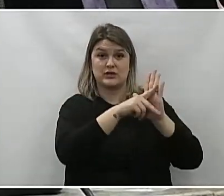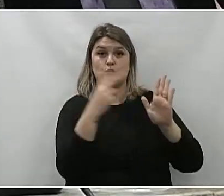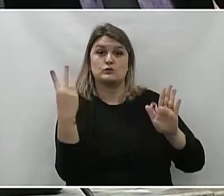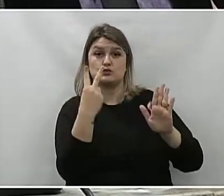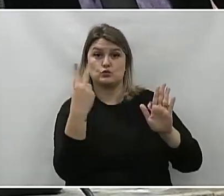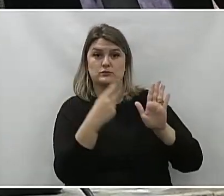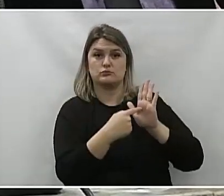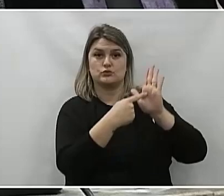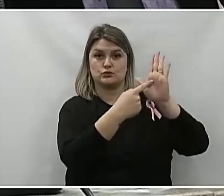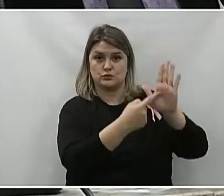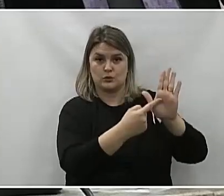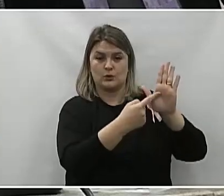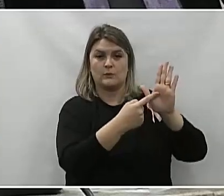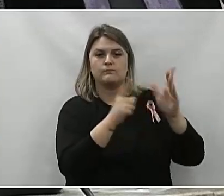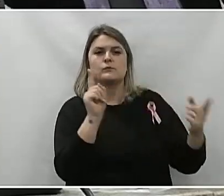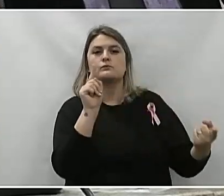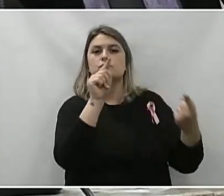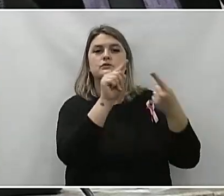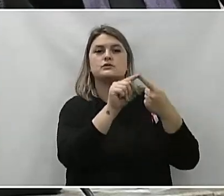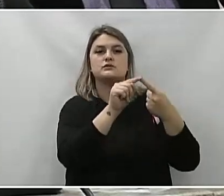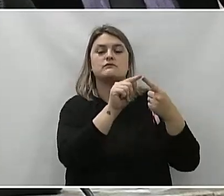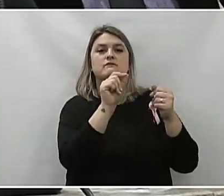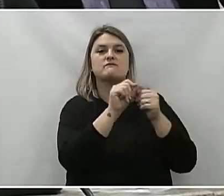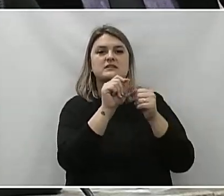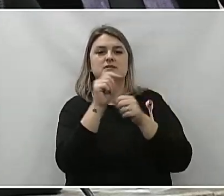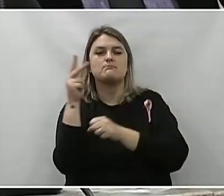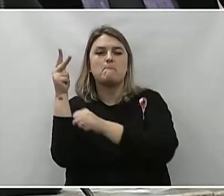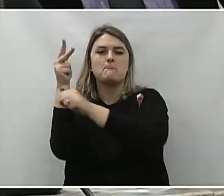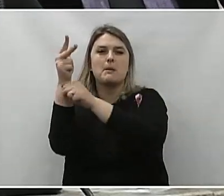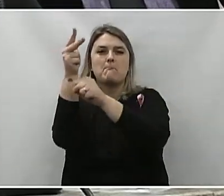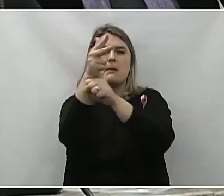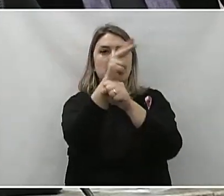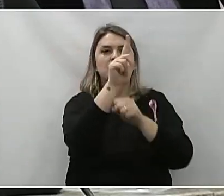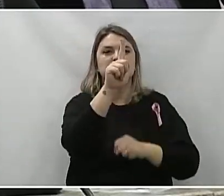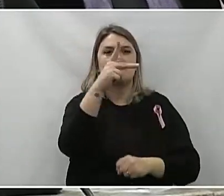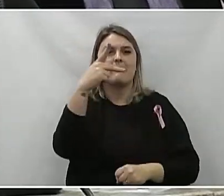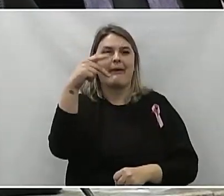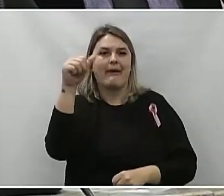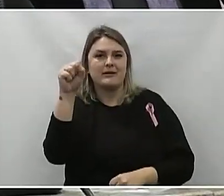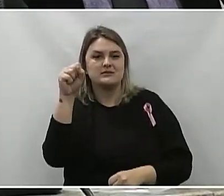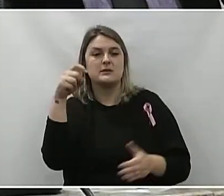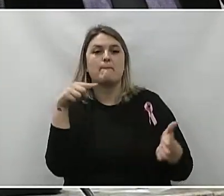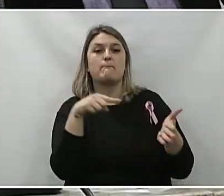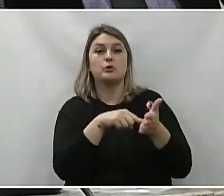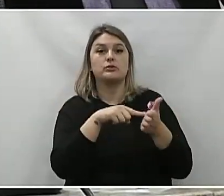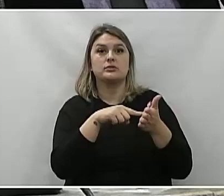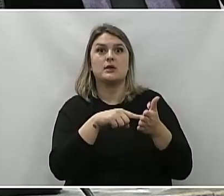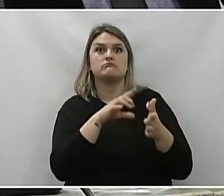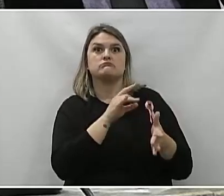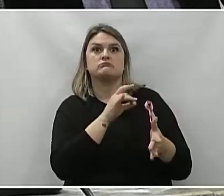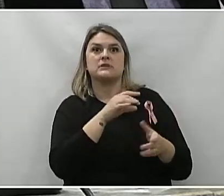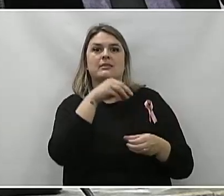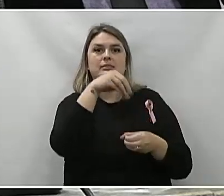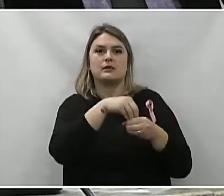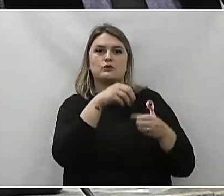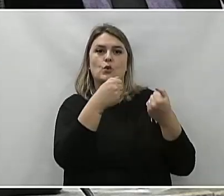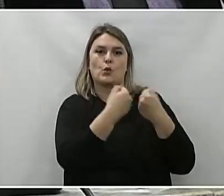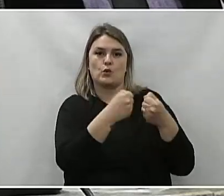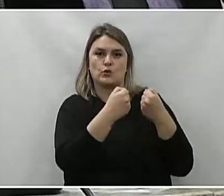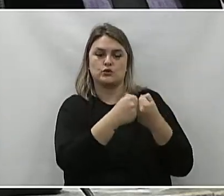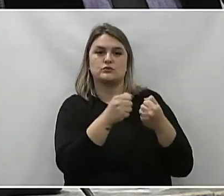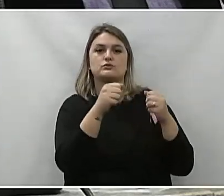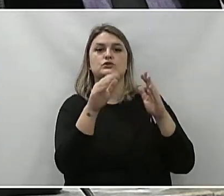apresentaram Visa instala câmeras GPS e botão do pânico é no transporte público